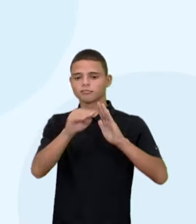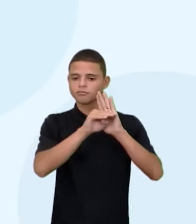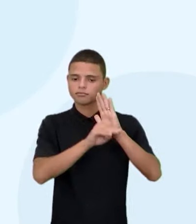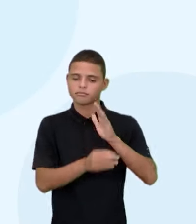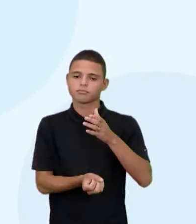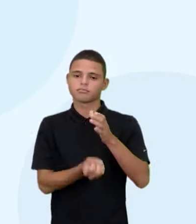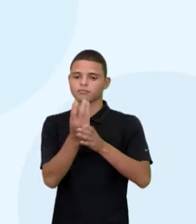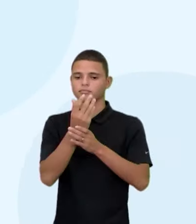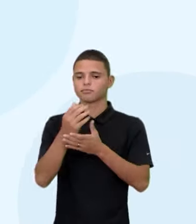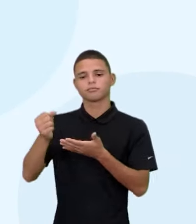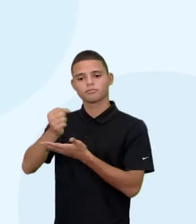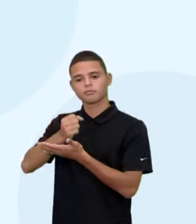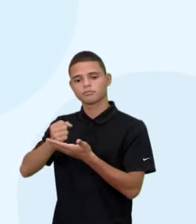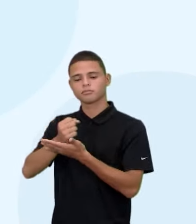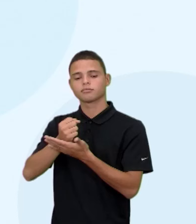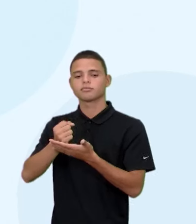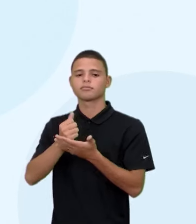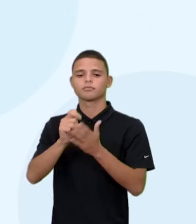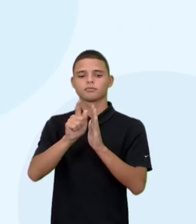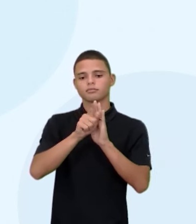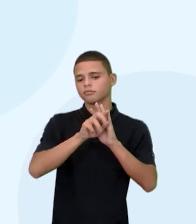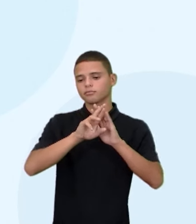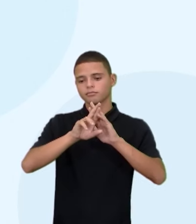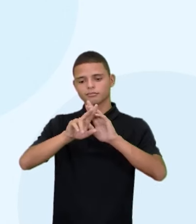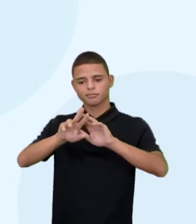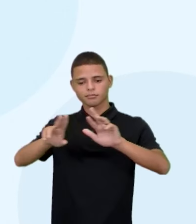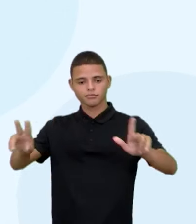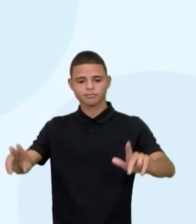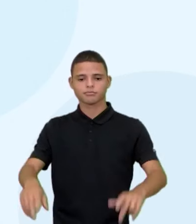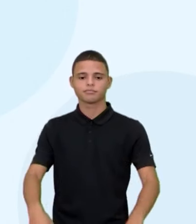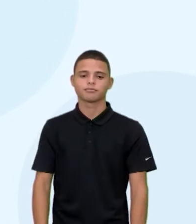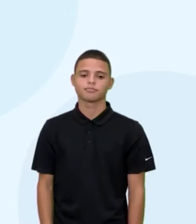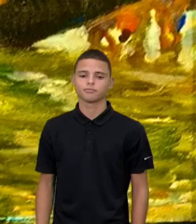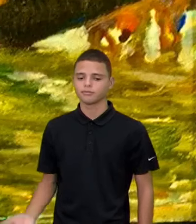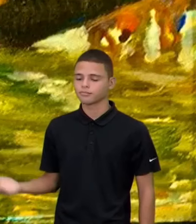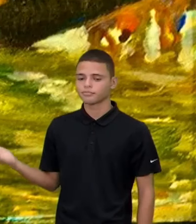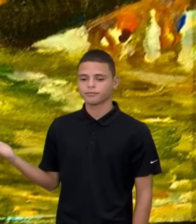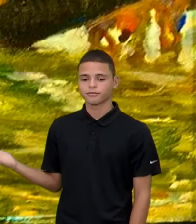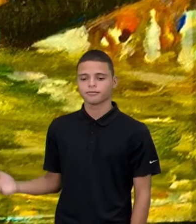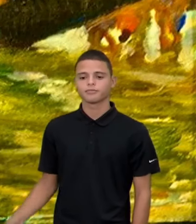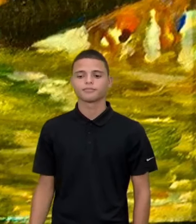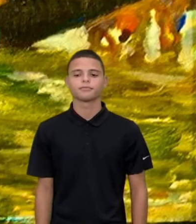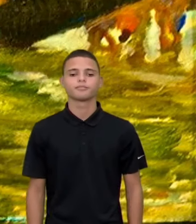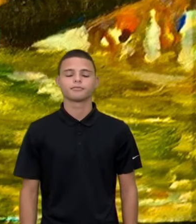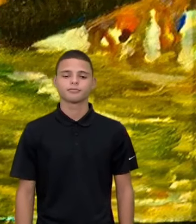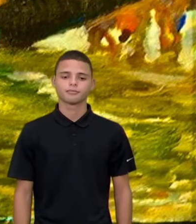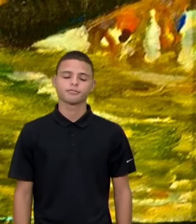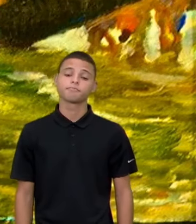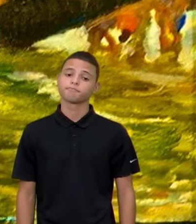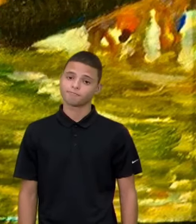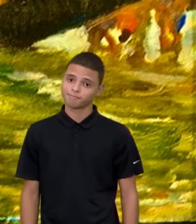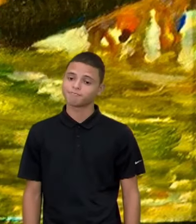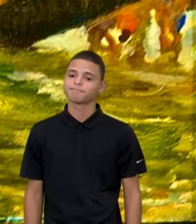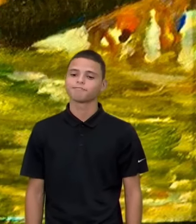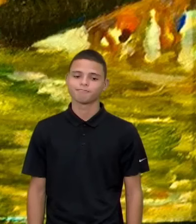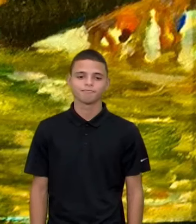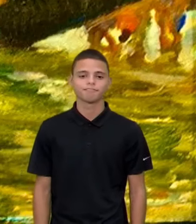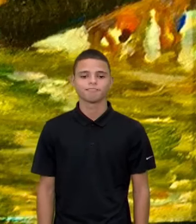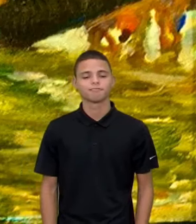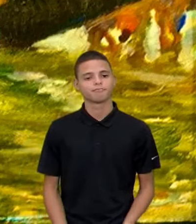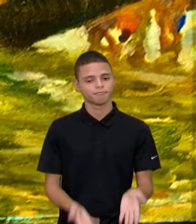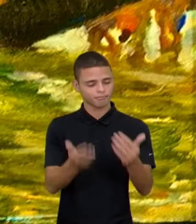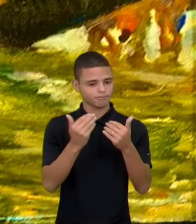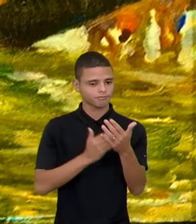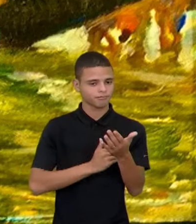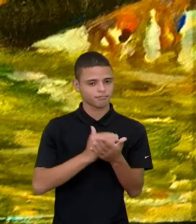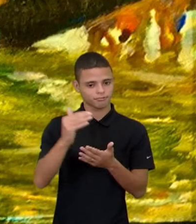baseadas em gêneros diversos. E novamente aí o nosso eixo estruturante, a investigação científica. E vamos começar